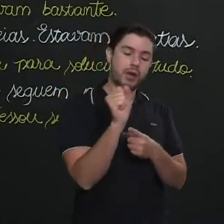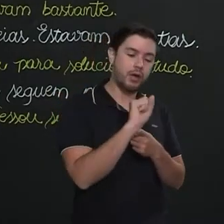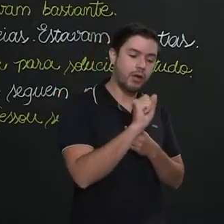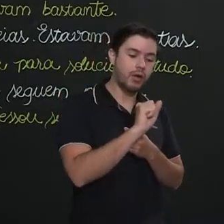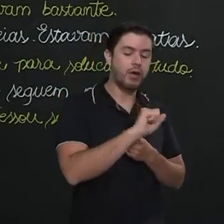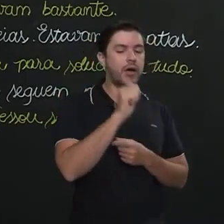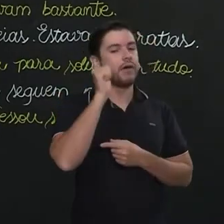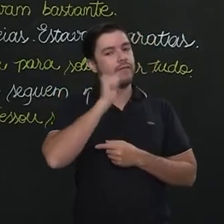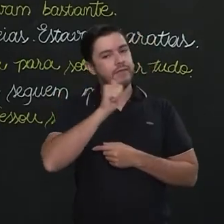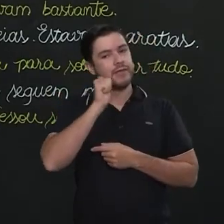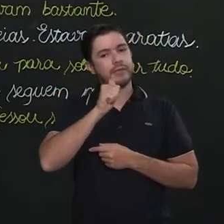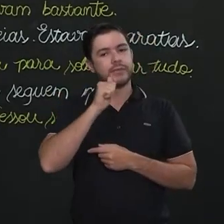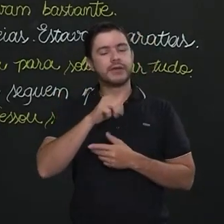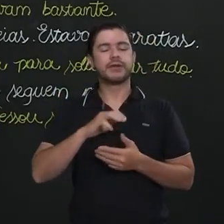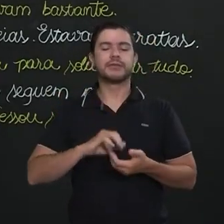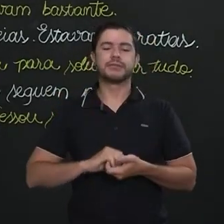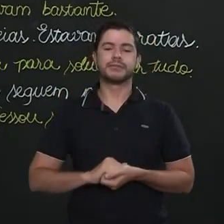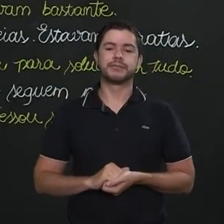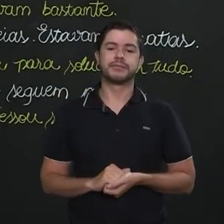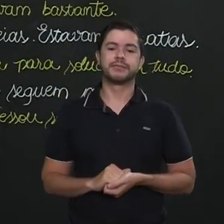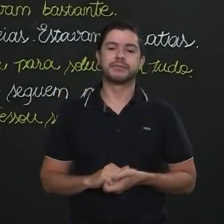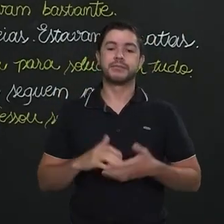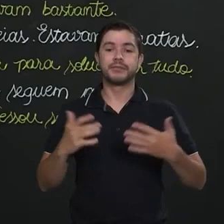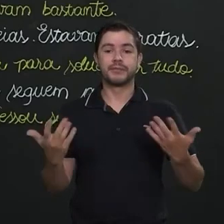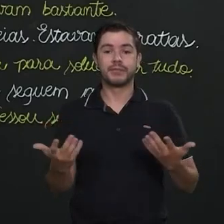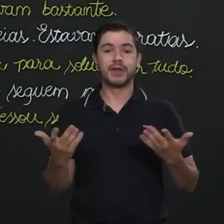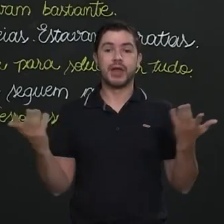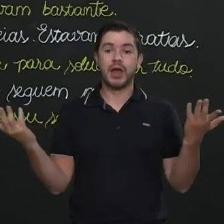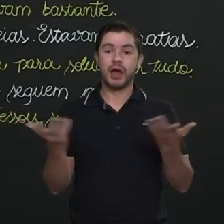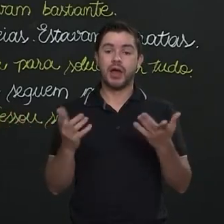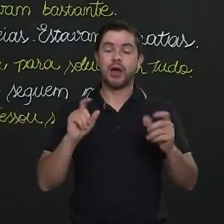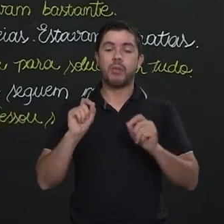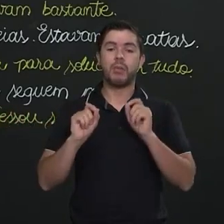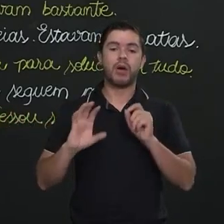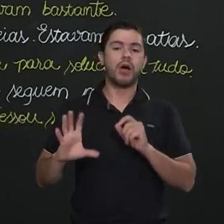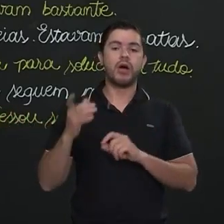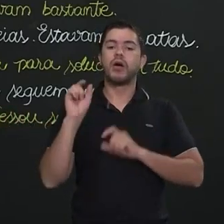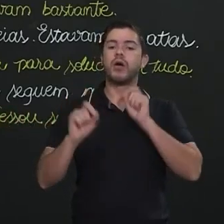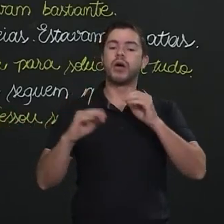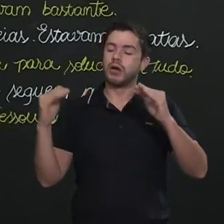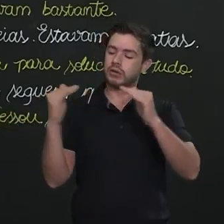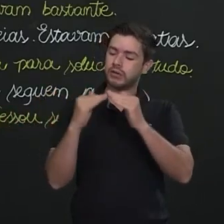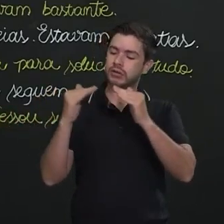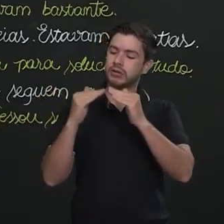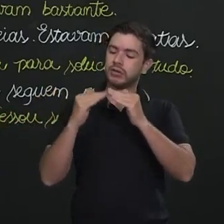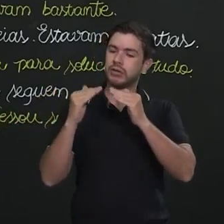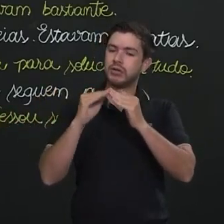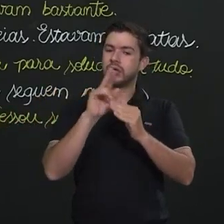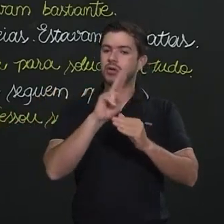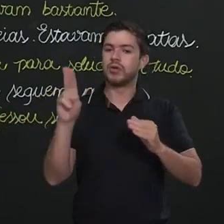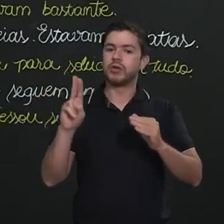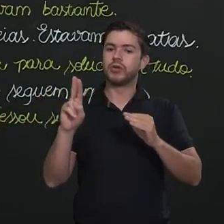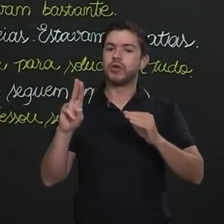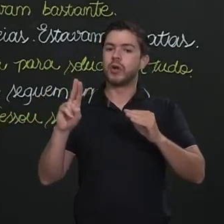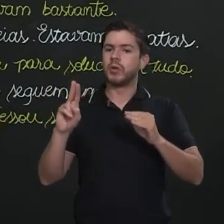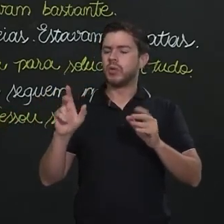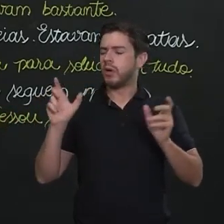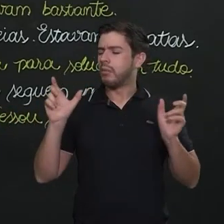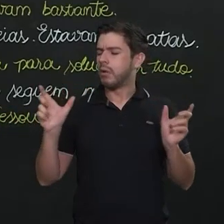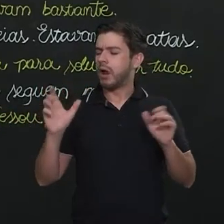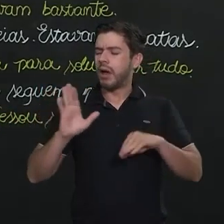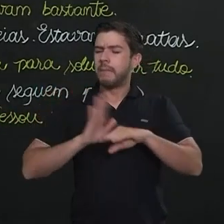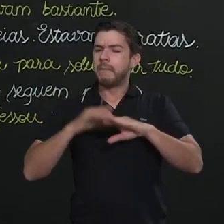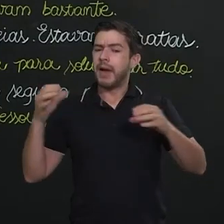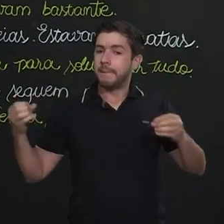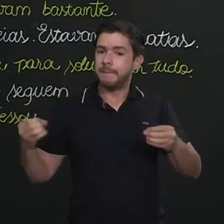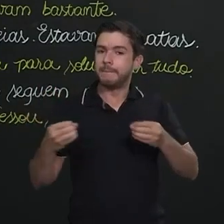um substantivo no gênero feminino. Nesse caso, eu posso fazer a concordância com o termo mais próximo. Por isso que eu